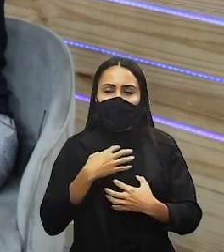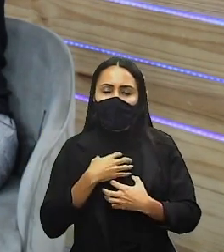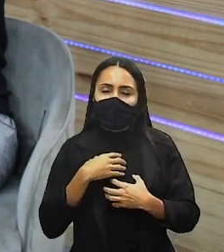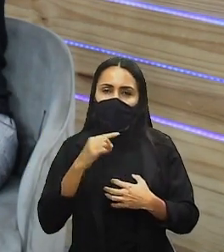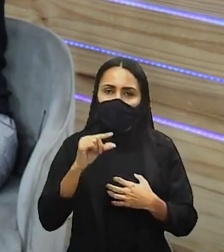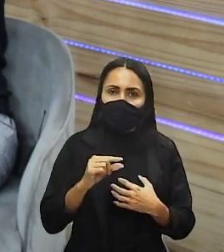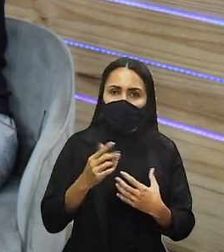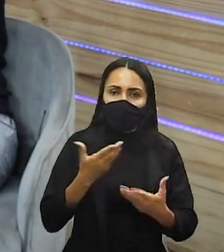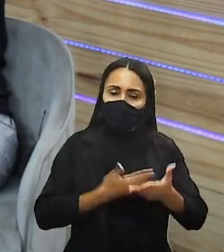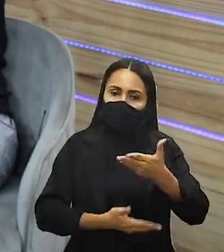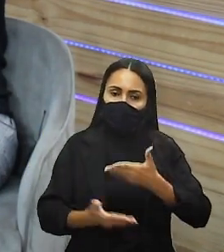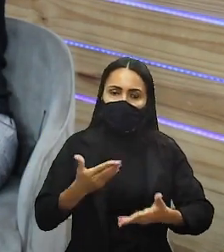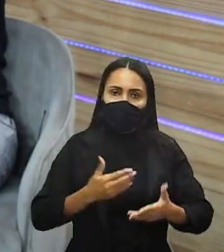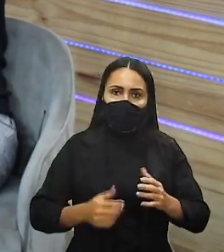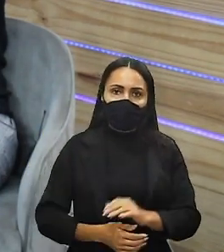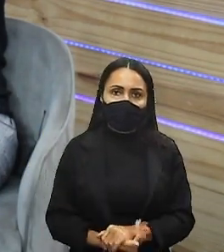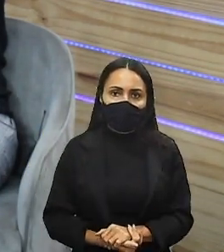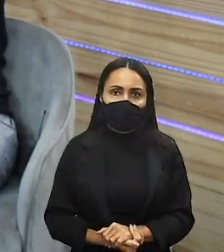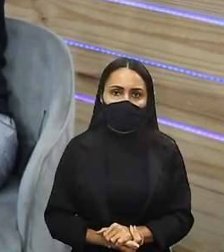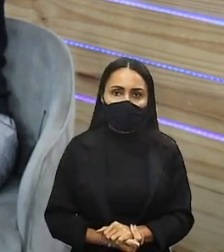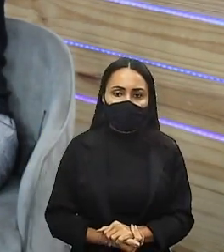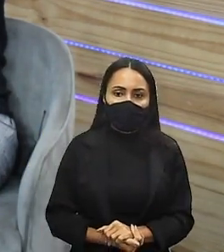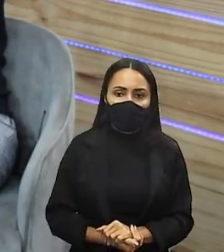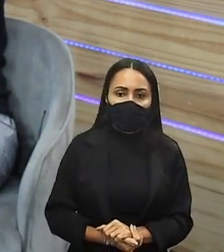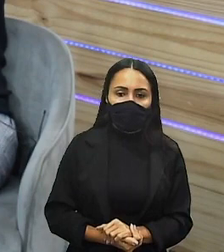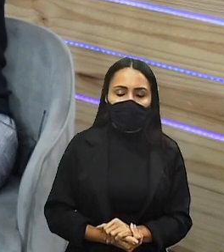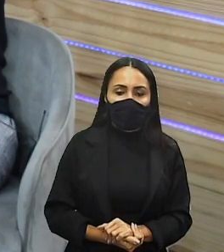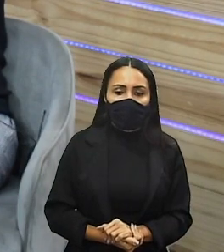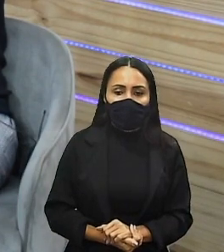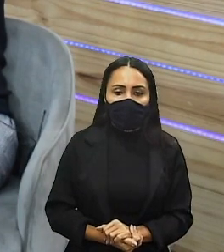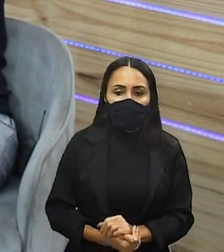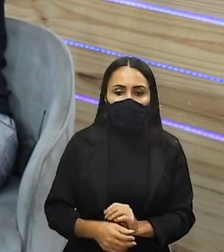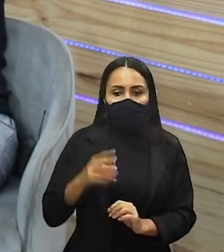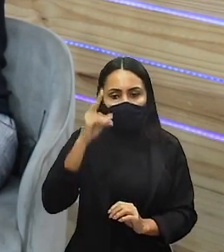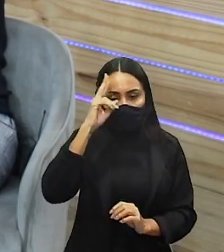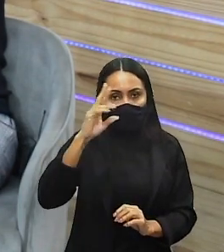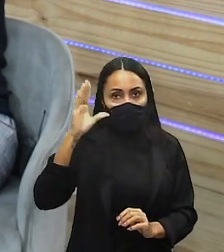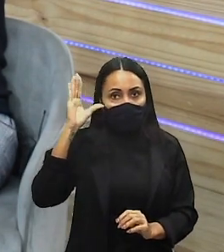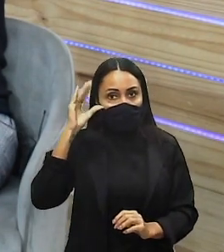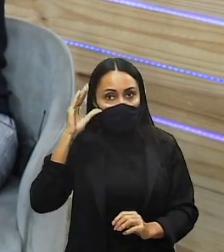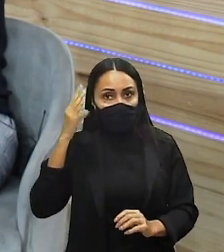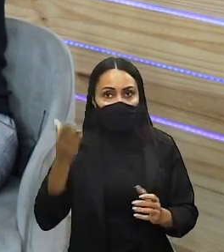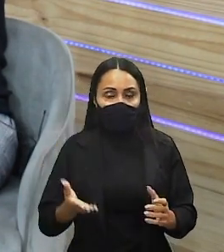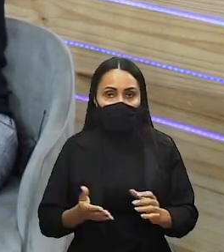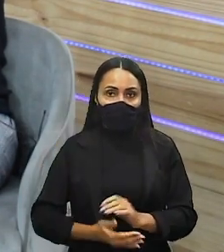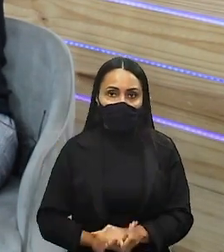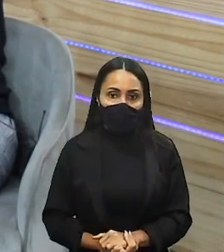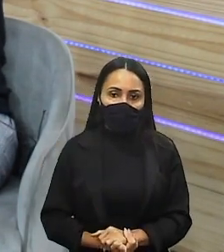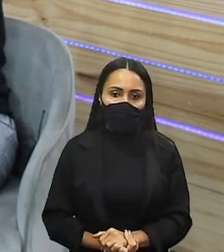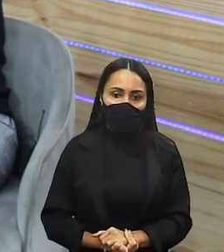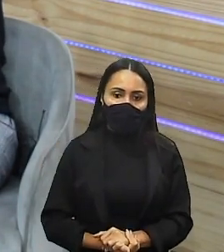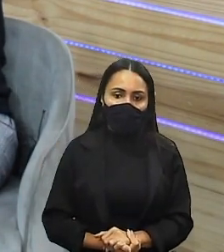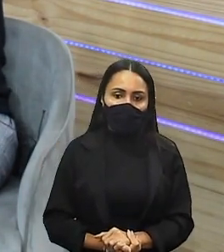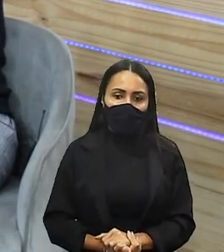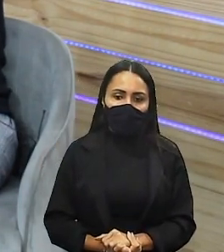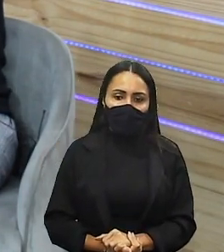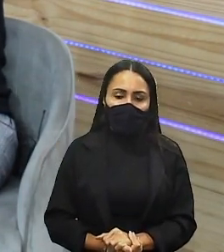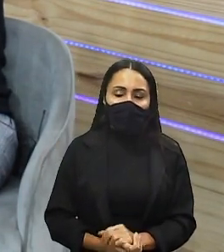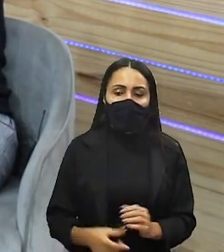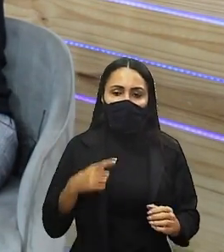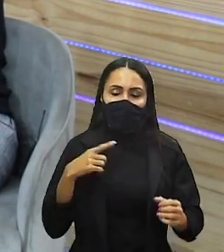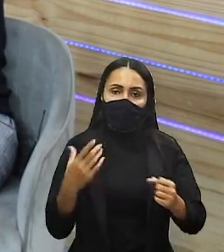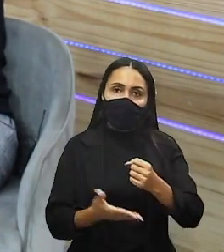outro. Né? Lembrando que essa exposição, eu até estava falando aqui uma curiosidade, vou partilhar com vocês, tá? Essa exposição ela é